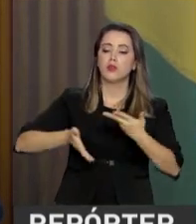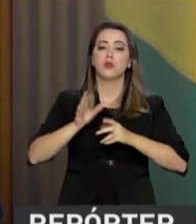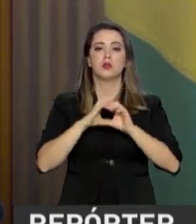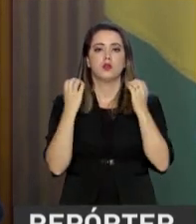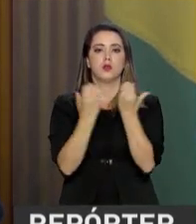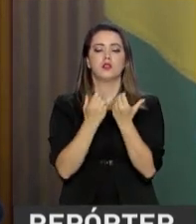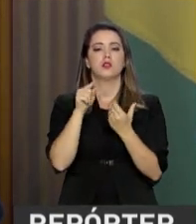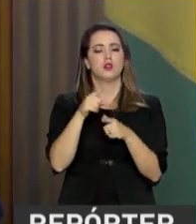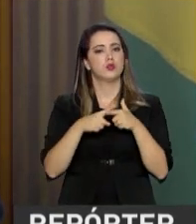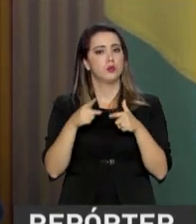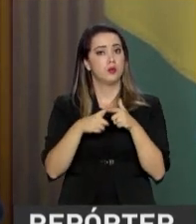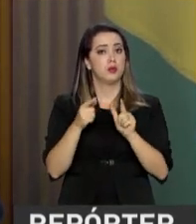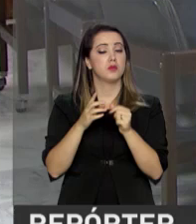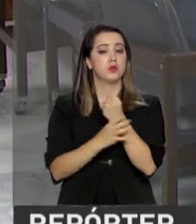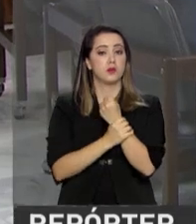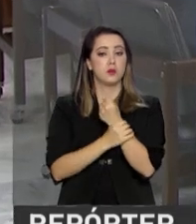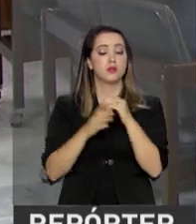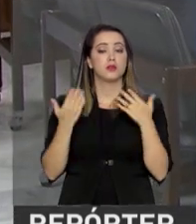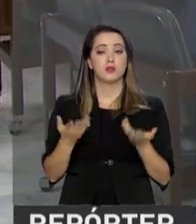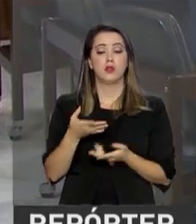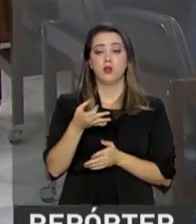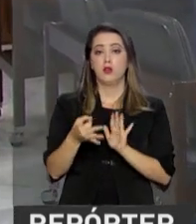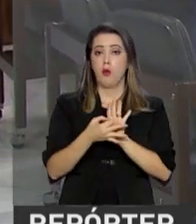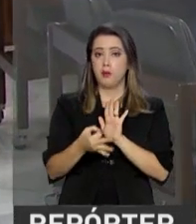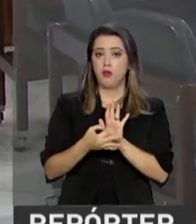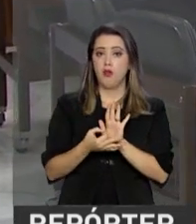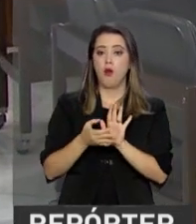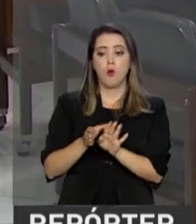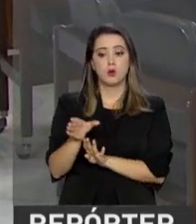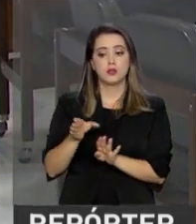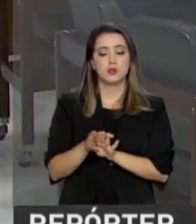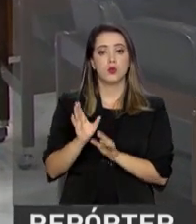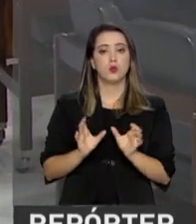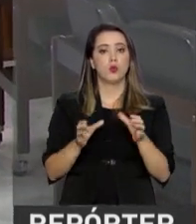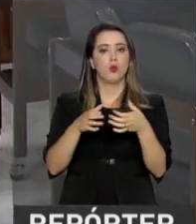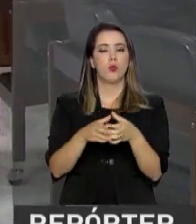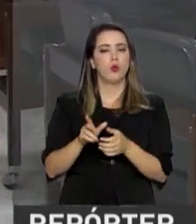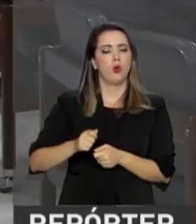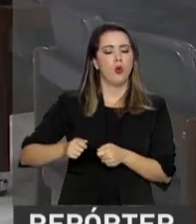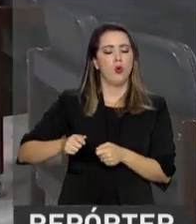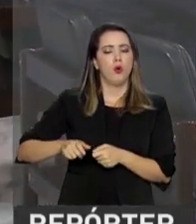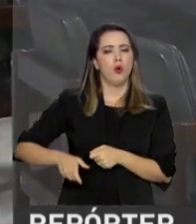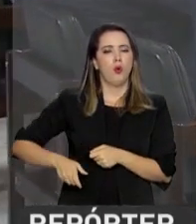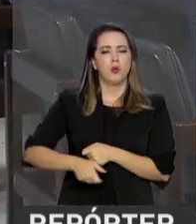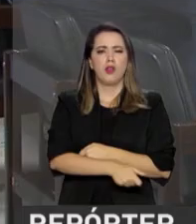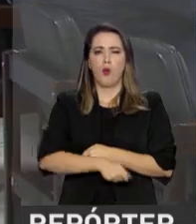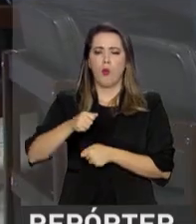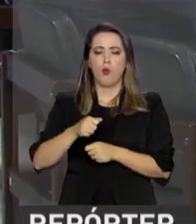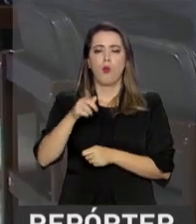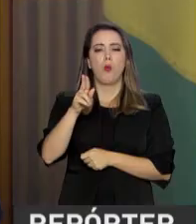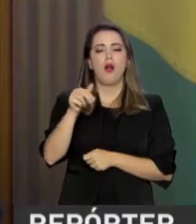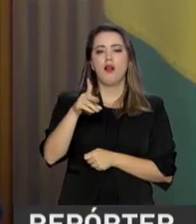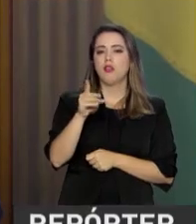em questões de segurança pública e sugeriu que as guardas municipais estejam mais envolvidas na prevenção de